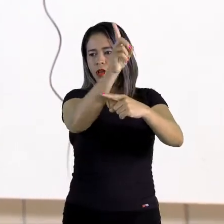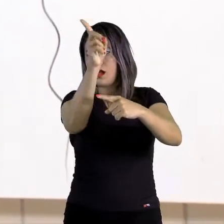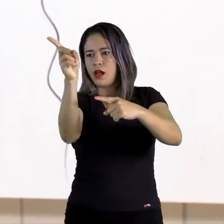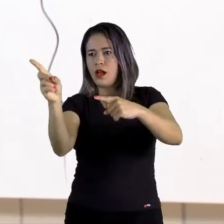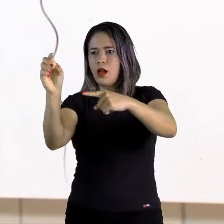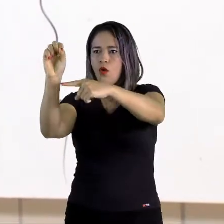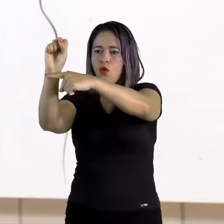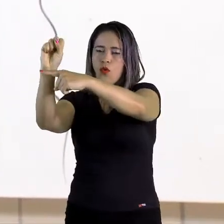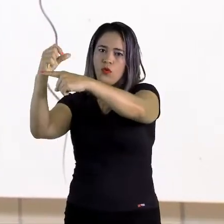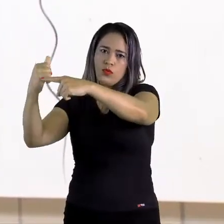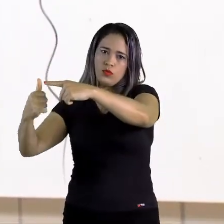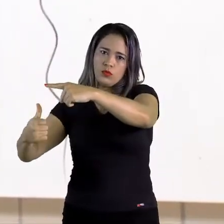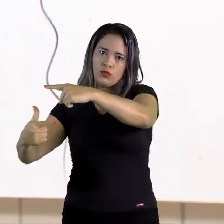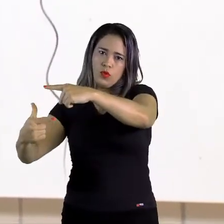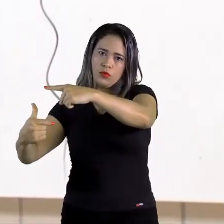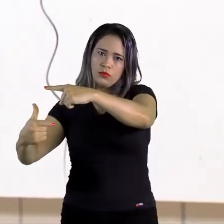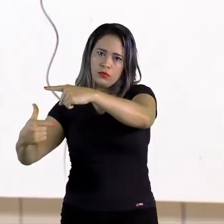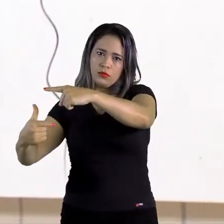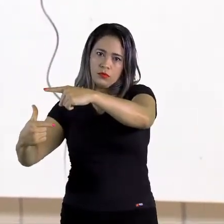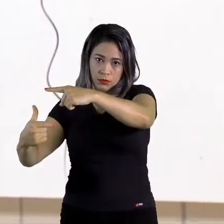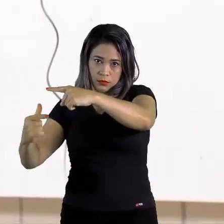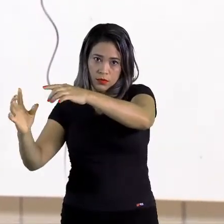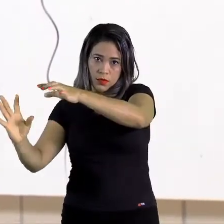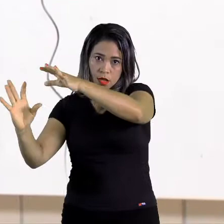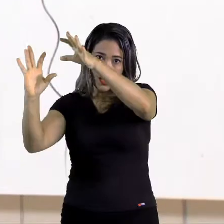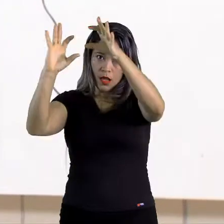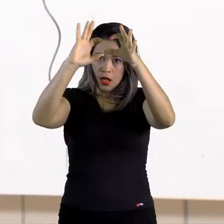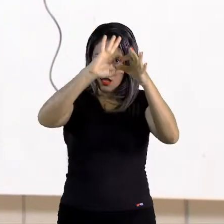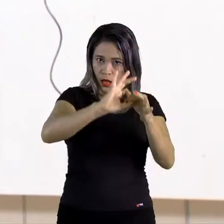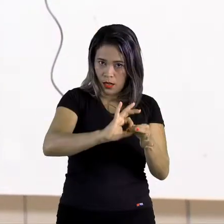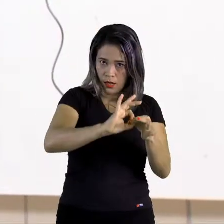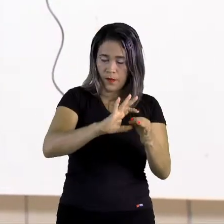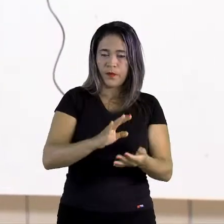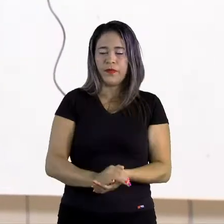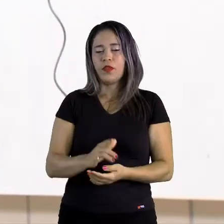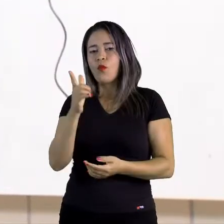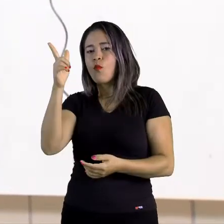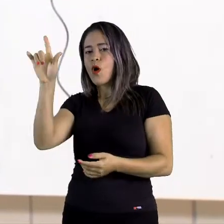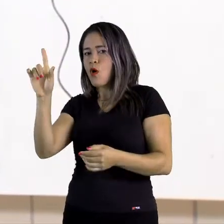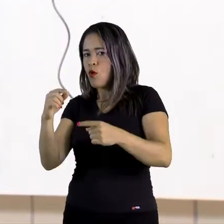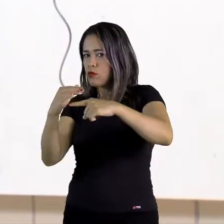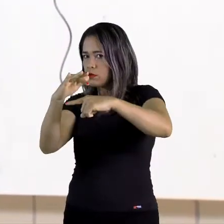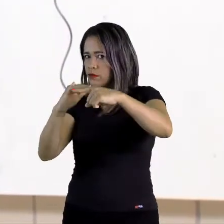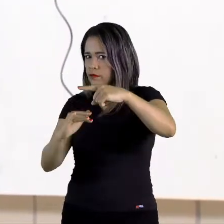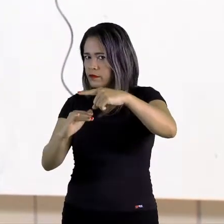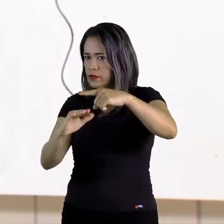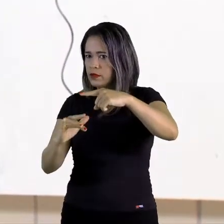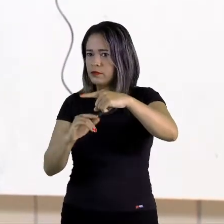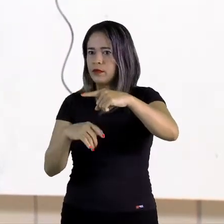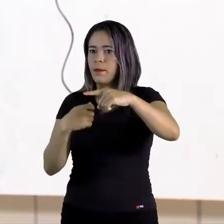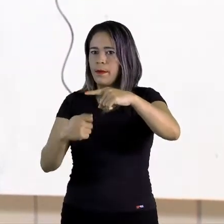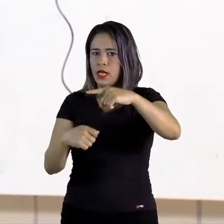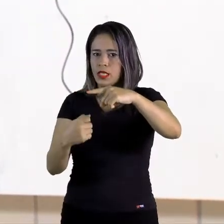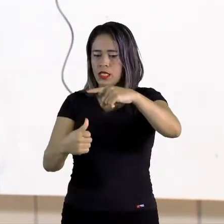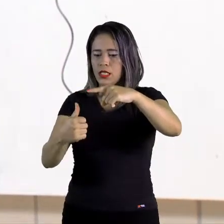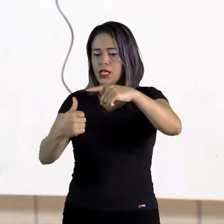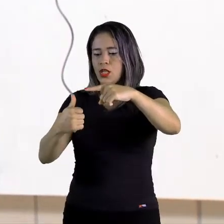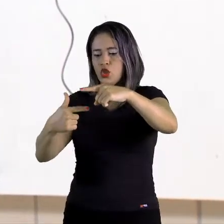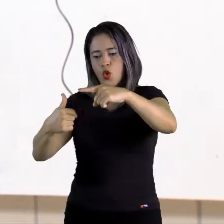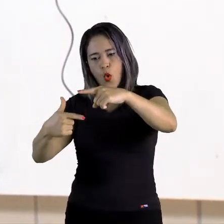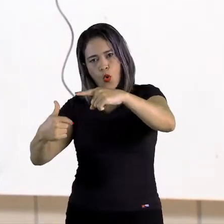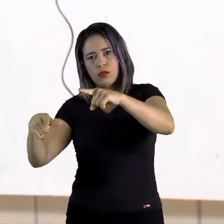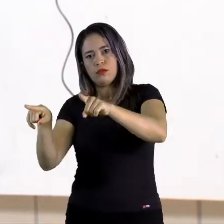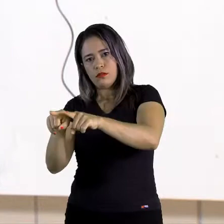a ele, ok? Vou tentar fazer com outra fração. Aqui também tem que ficar 12. Então,